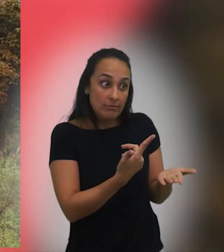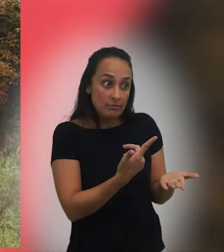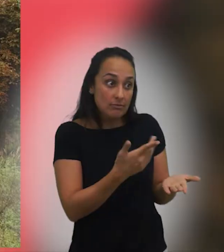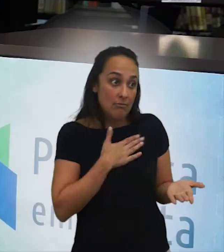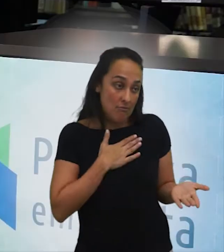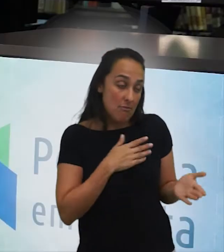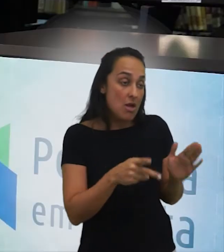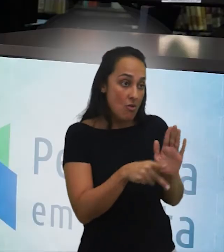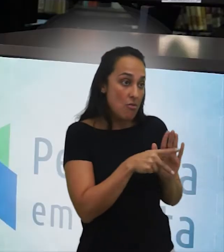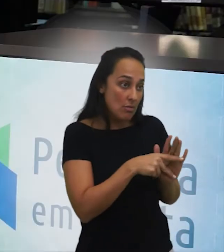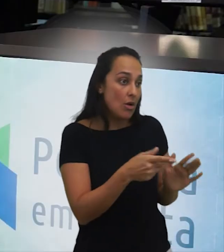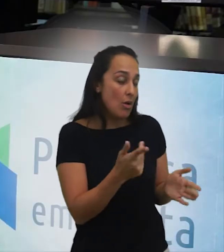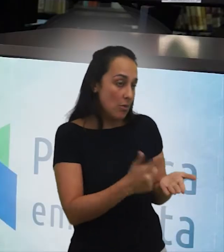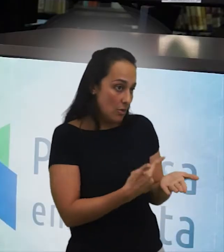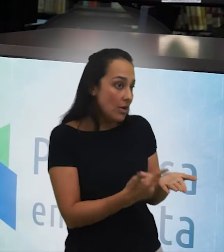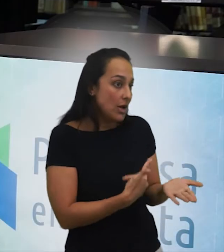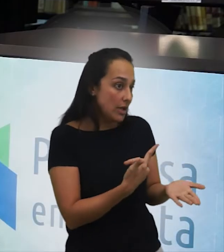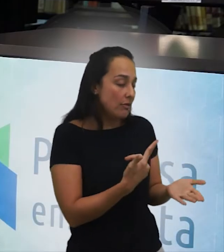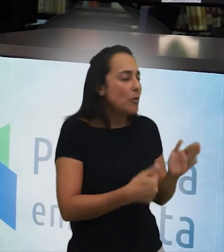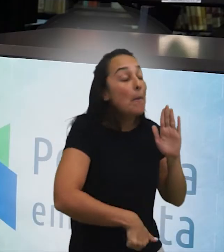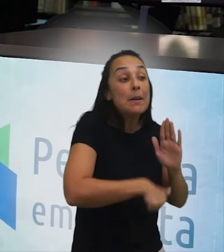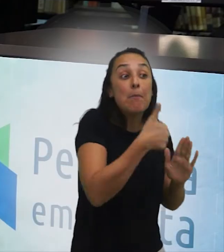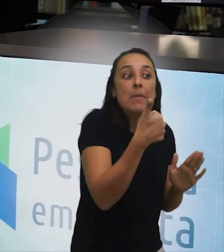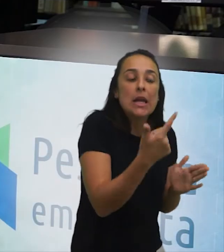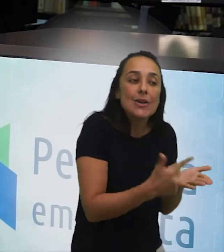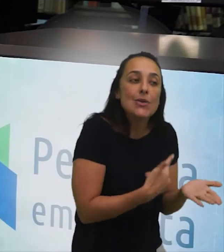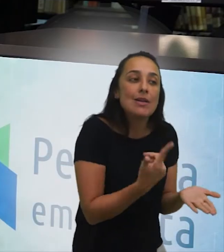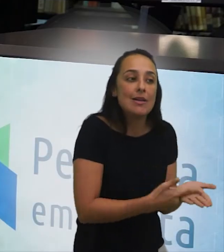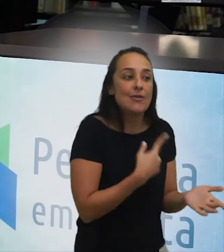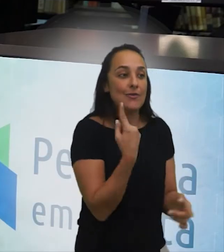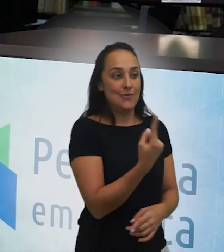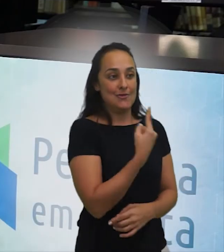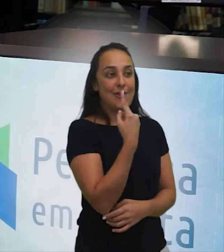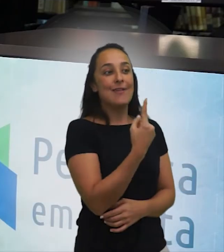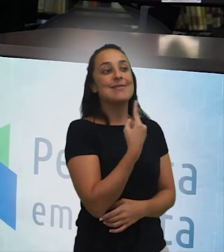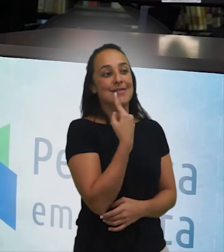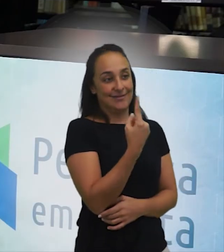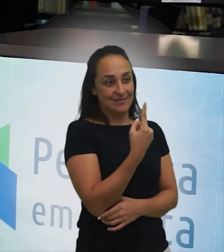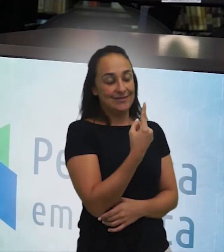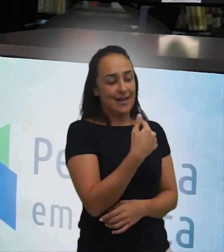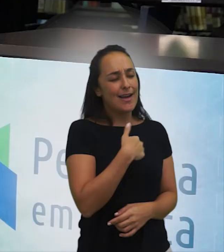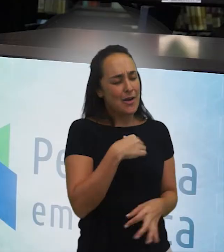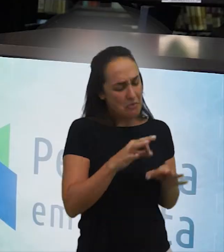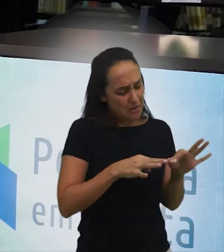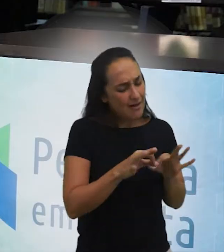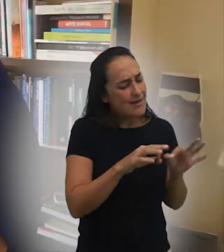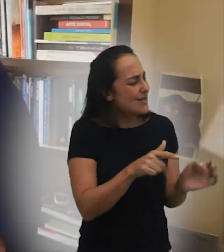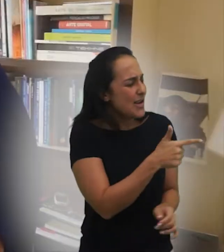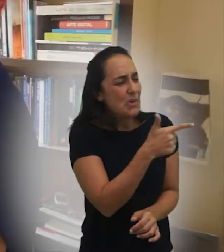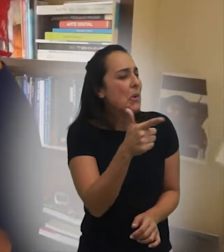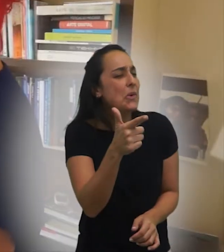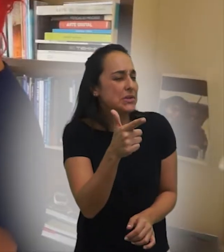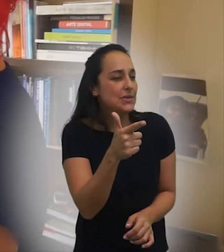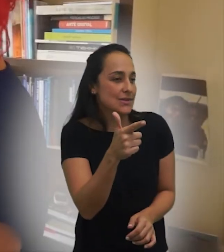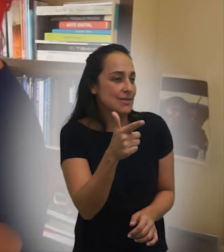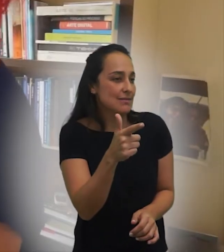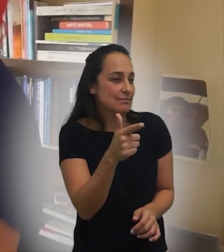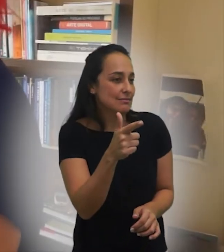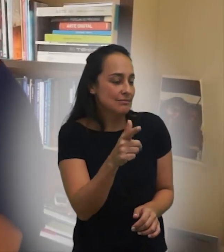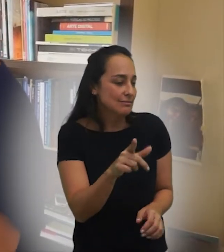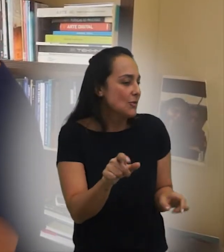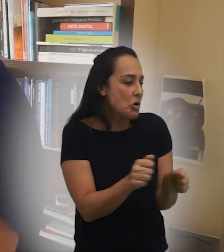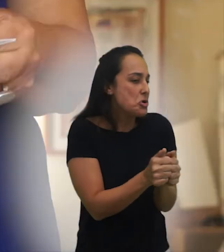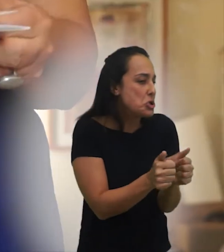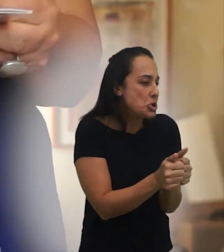livro solo. Eu organizei muitos livros, mas que sempre eram coletivas, que eu organizava, convidava pessoas sobre temas